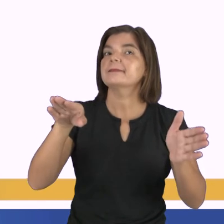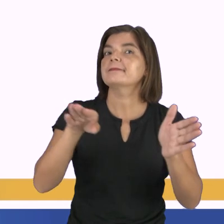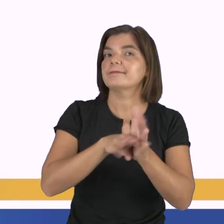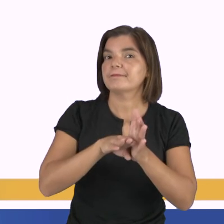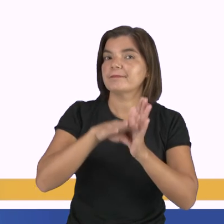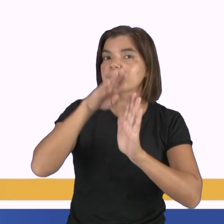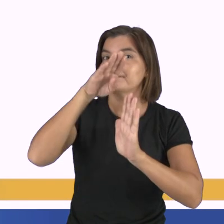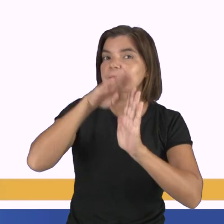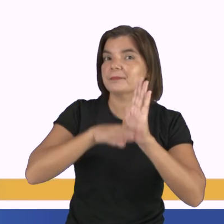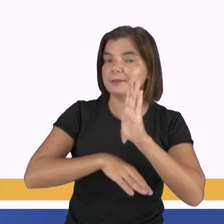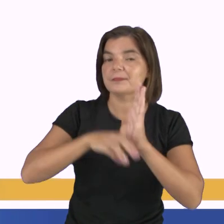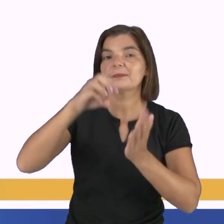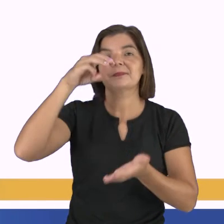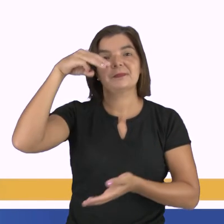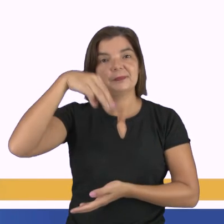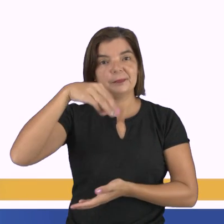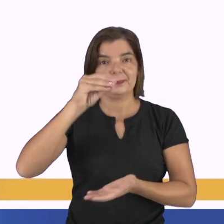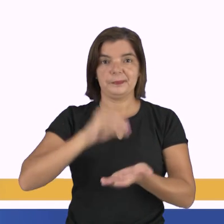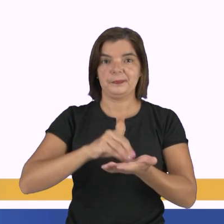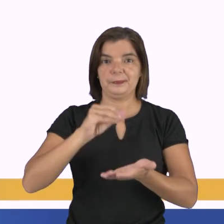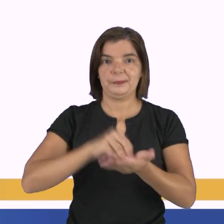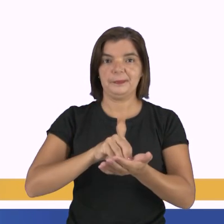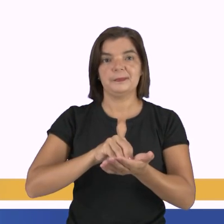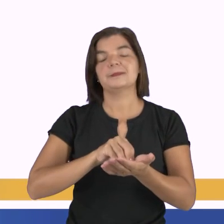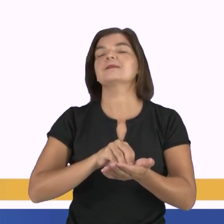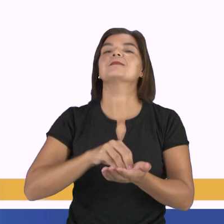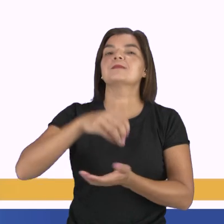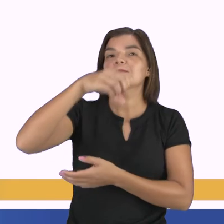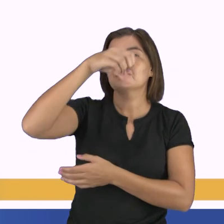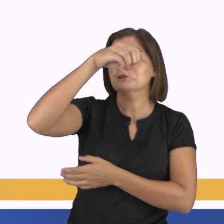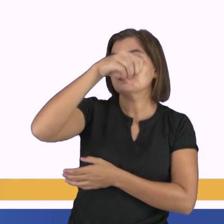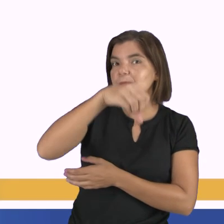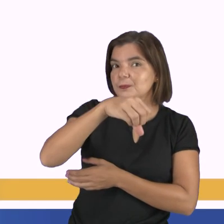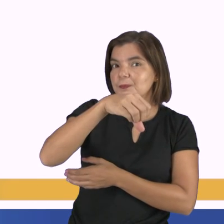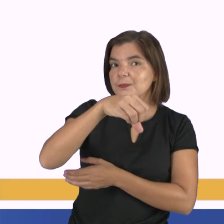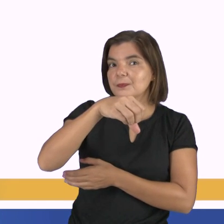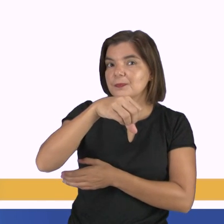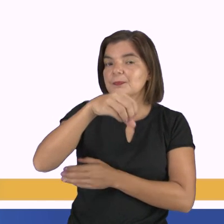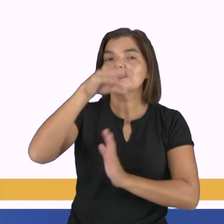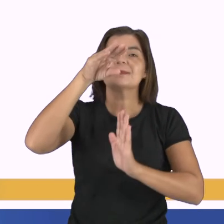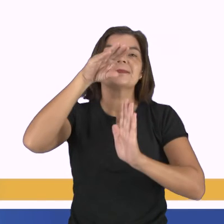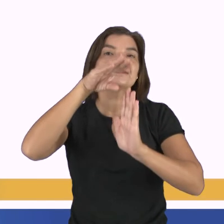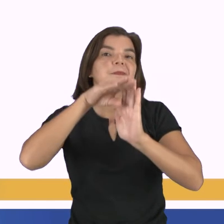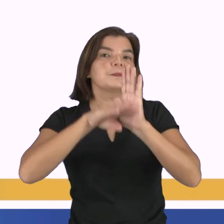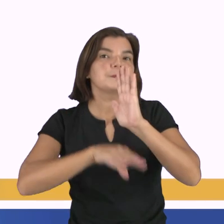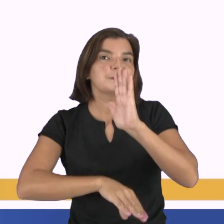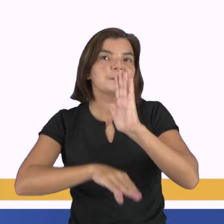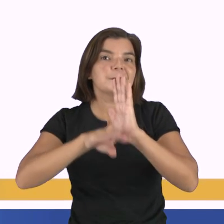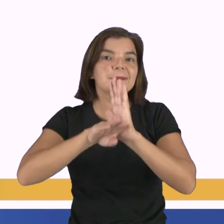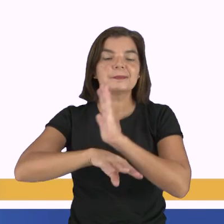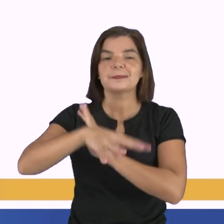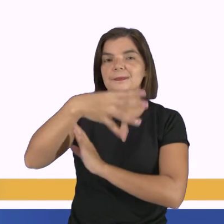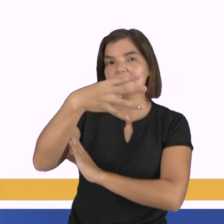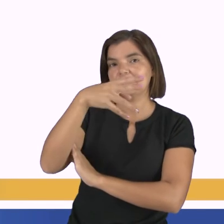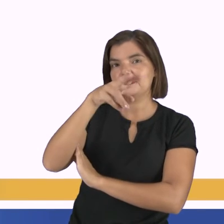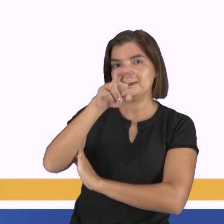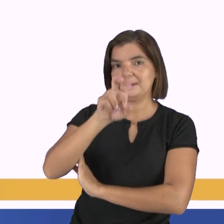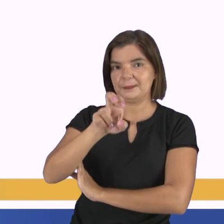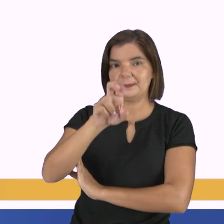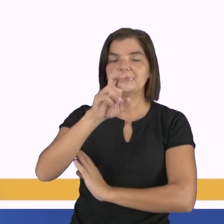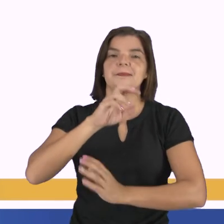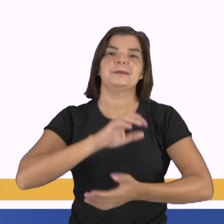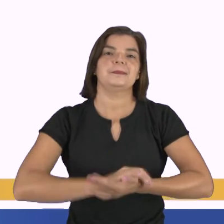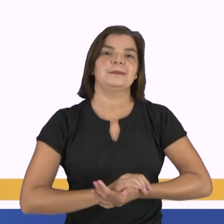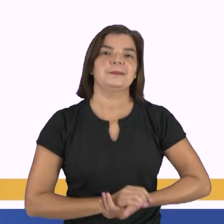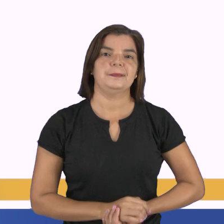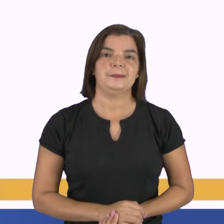chegar, menos os minutos que faltam. Olha lá, 8:45, são las 9, é a hora que está chegando, menos quarto,